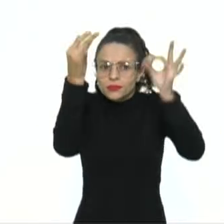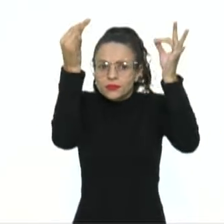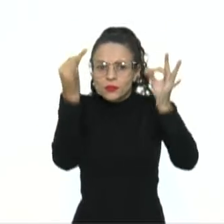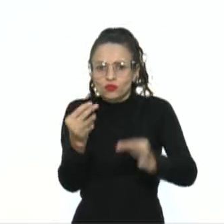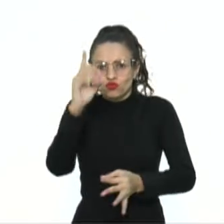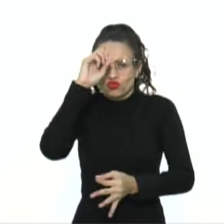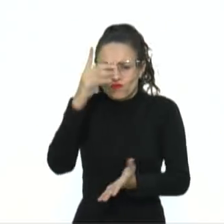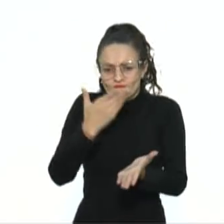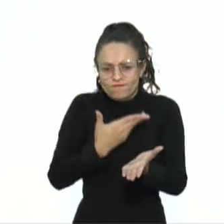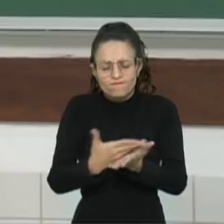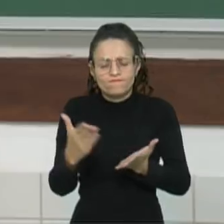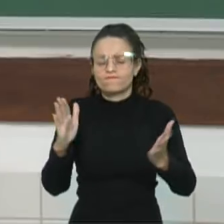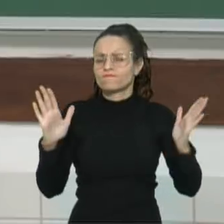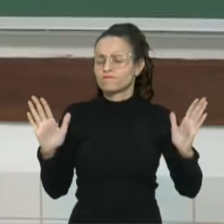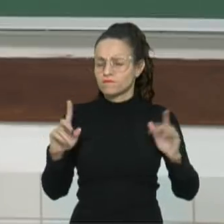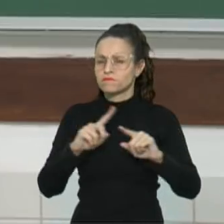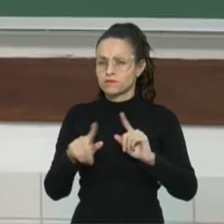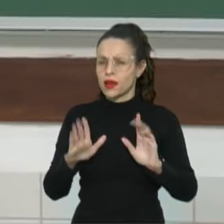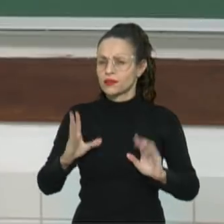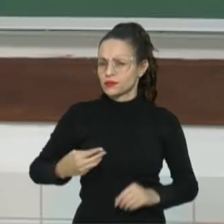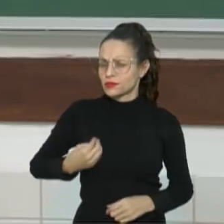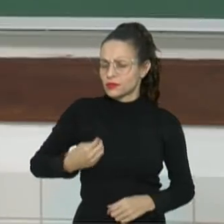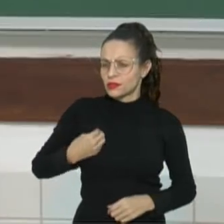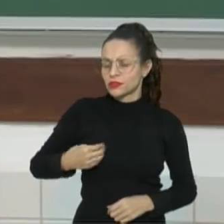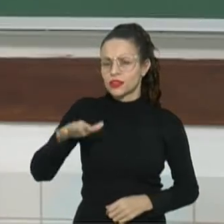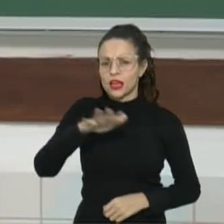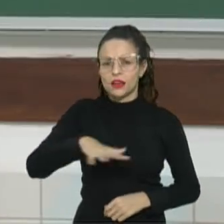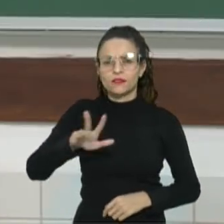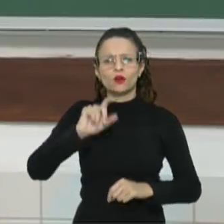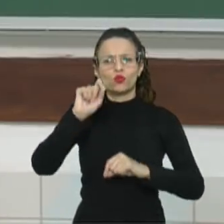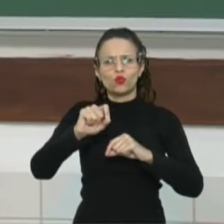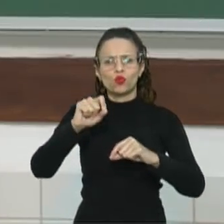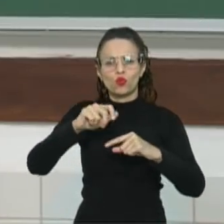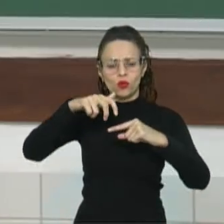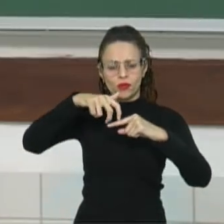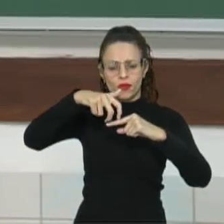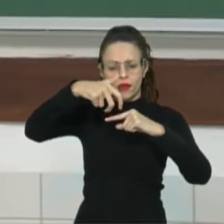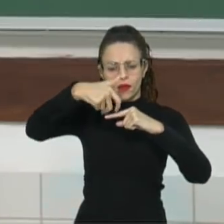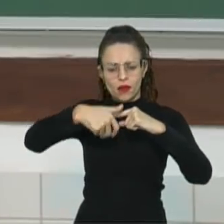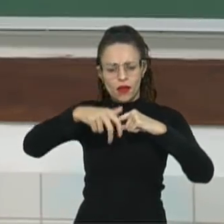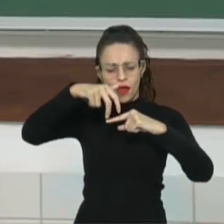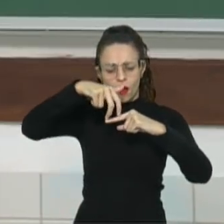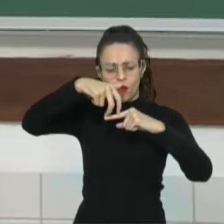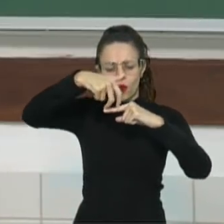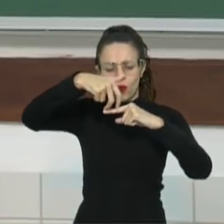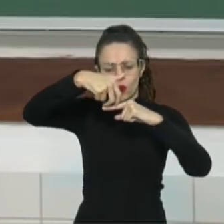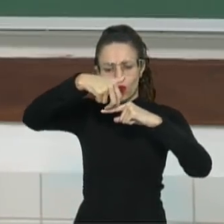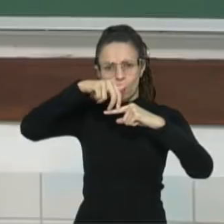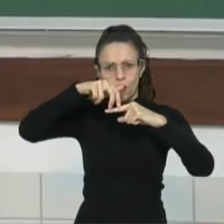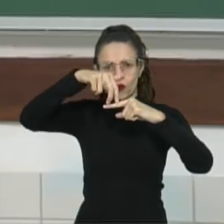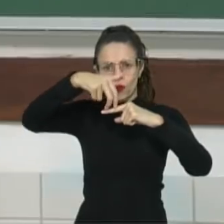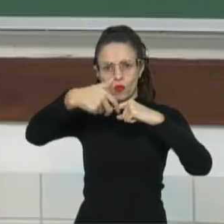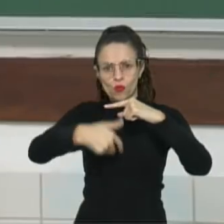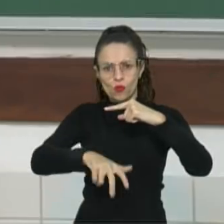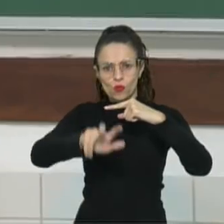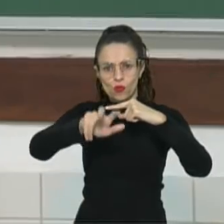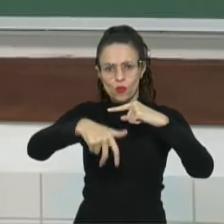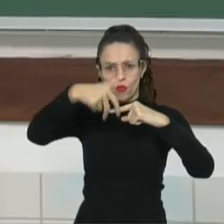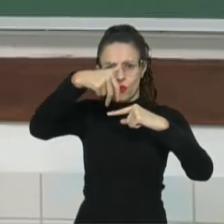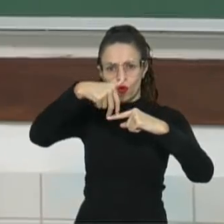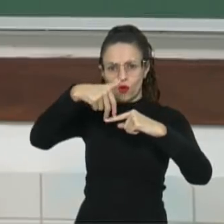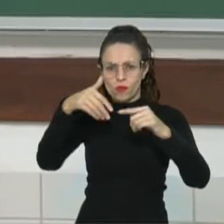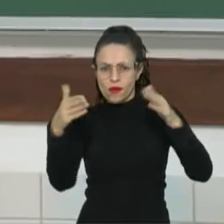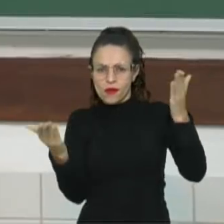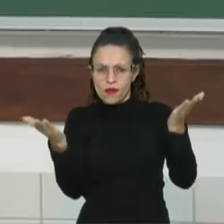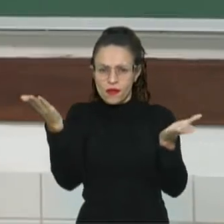a data, mas estava sempre presente através dos acrobatas, né? Então, trabalhando a flexibilização do corpo, né, o equilíbrio.